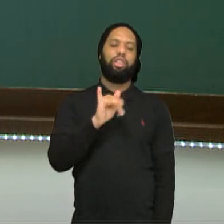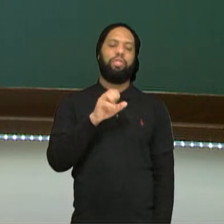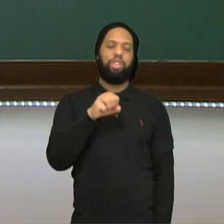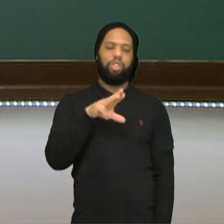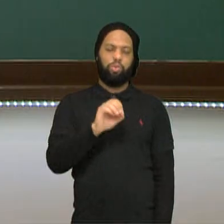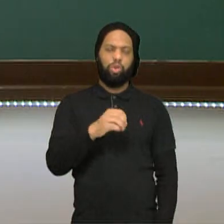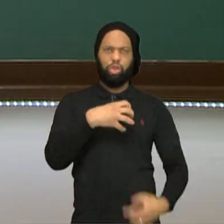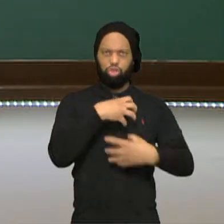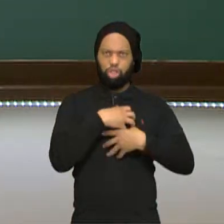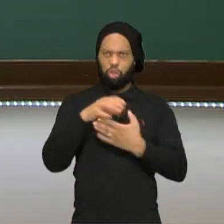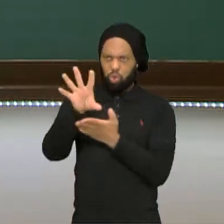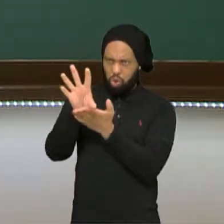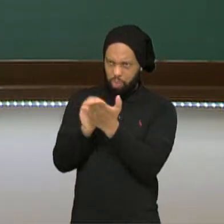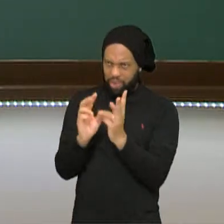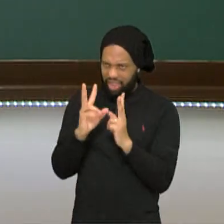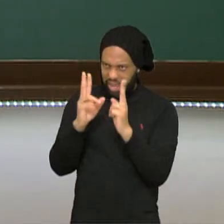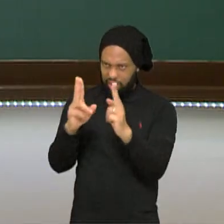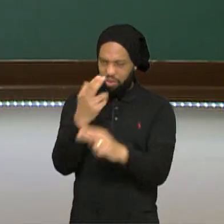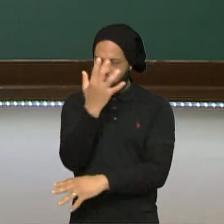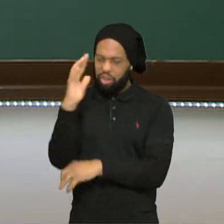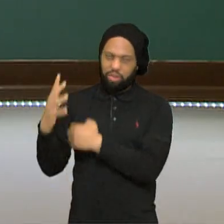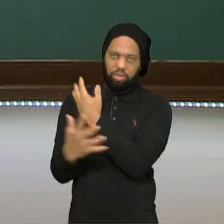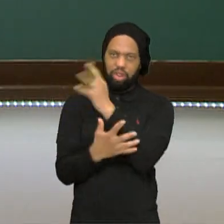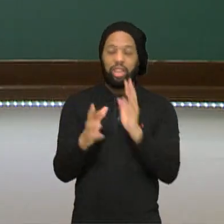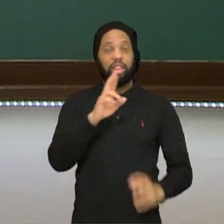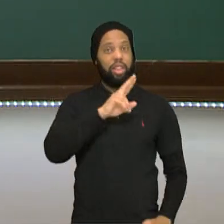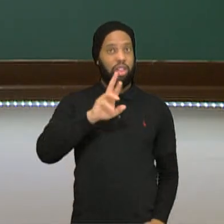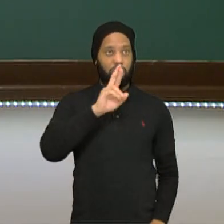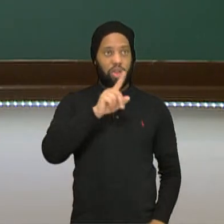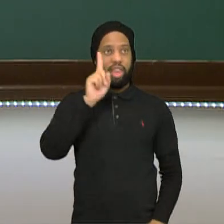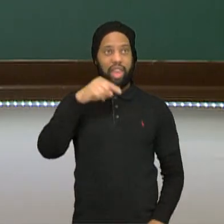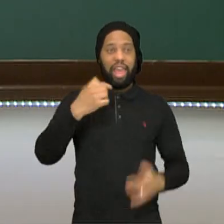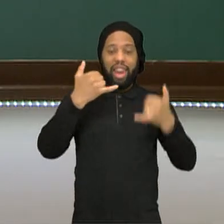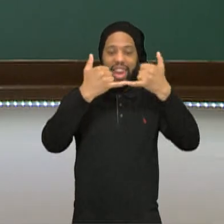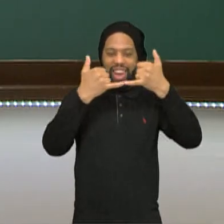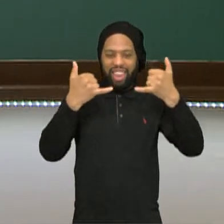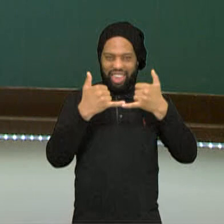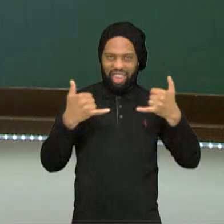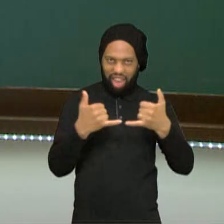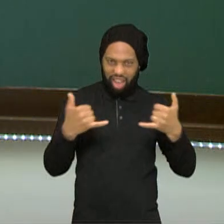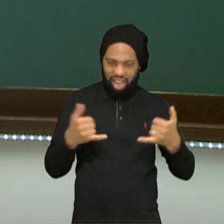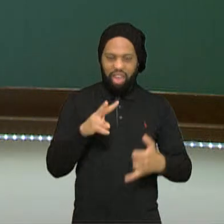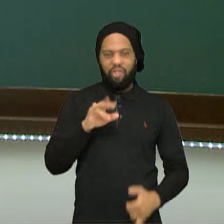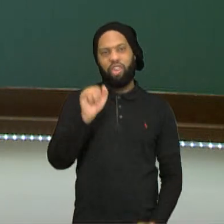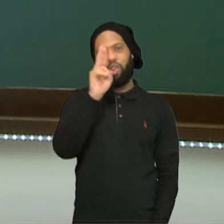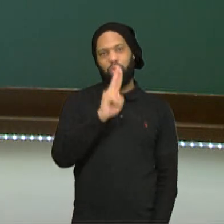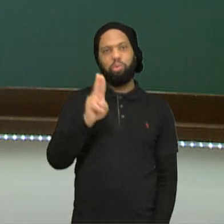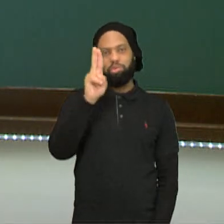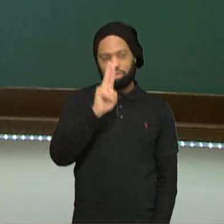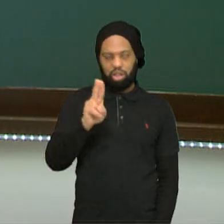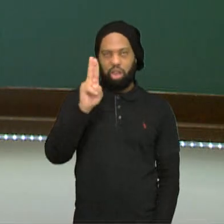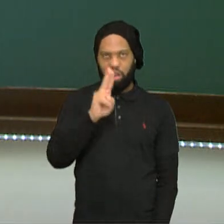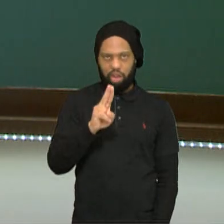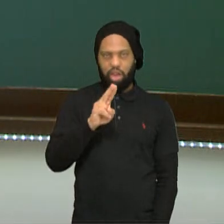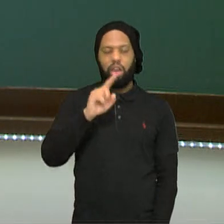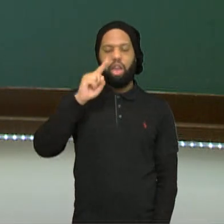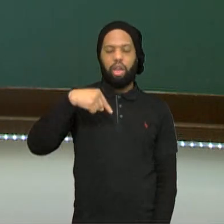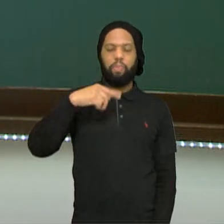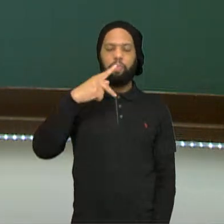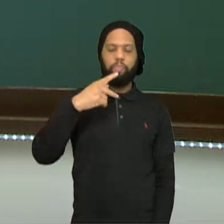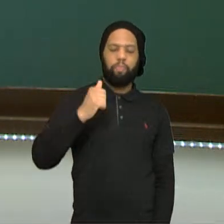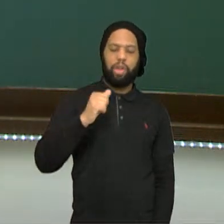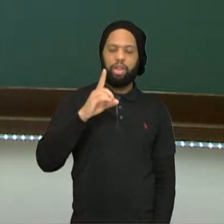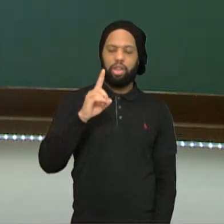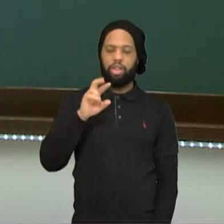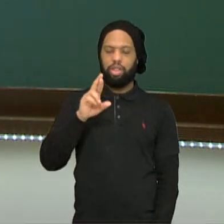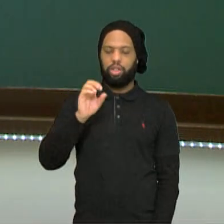São formas geométricas, né? Linhas, retas, circulares, que eles vão utilizar nessa padronagem. O que é padronagem?